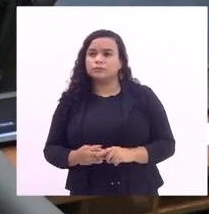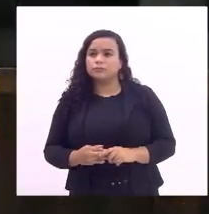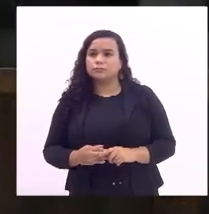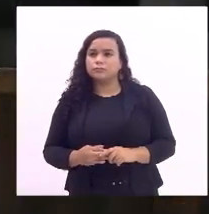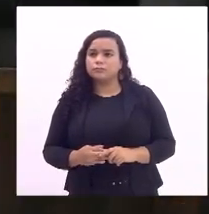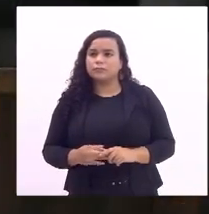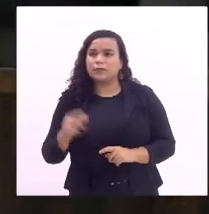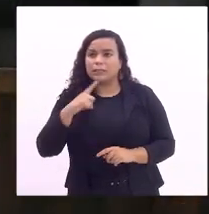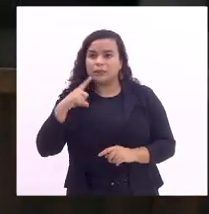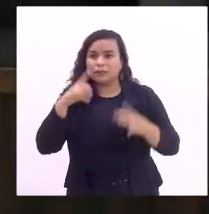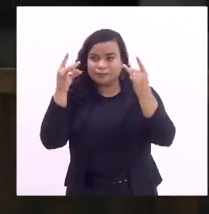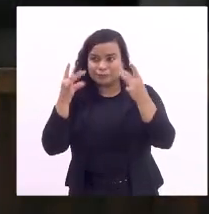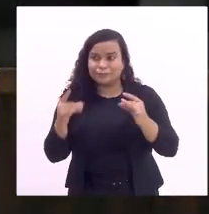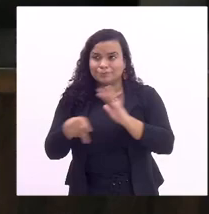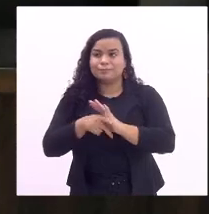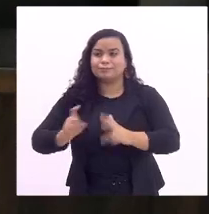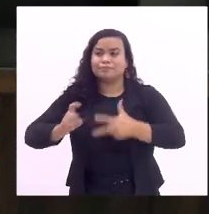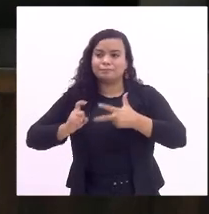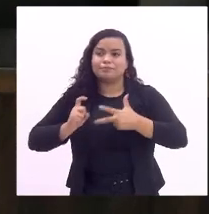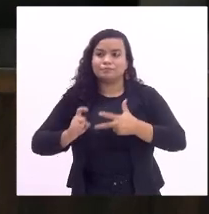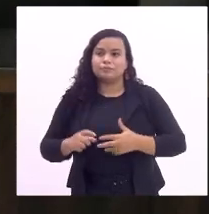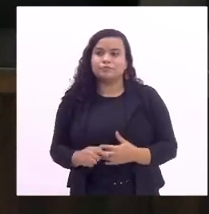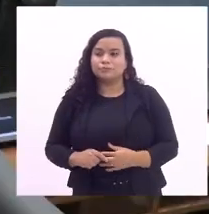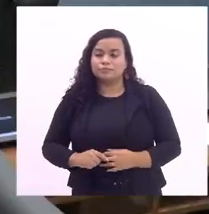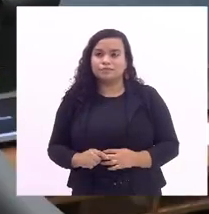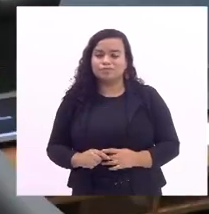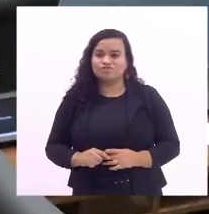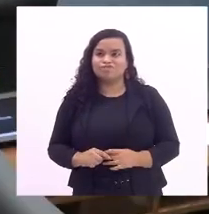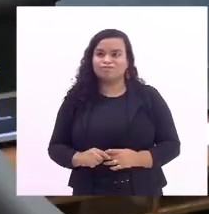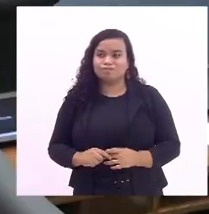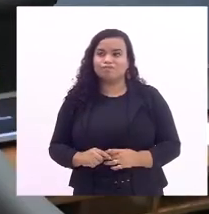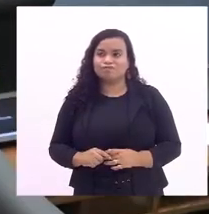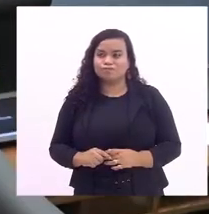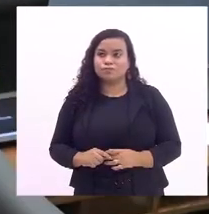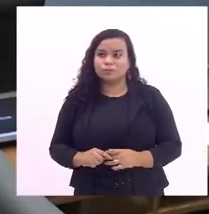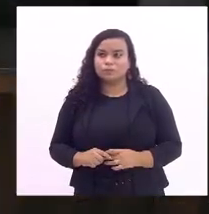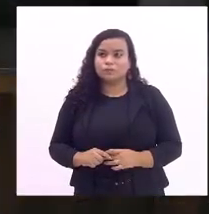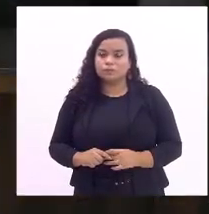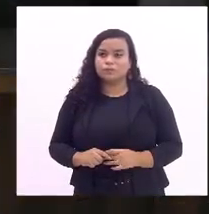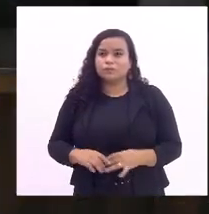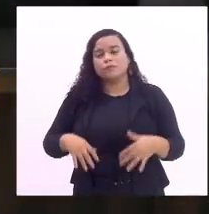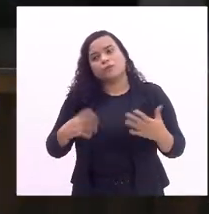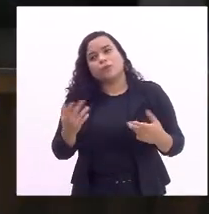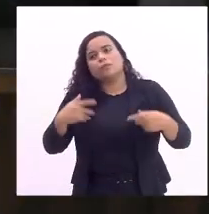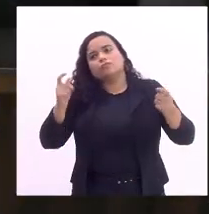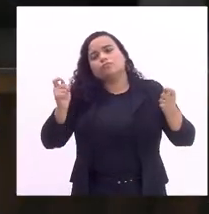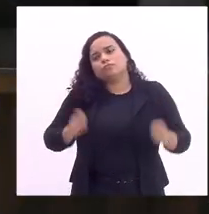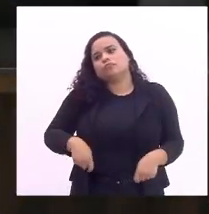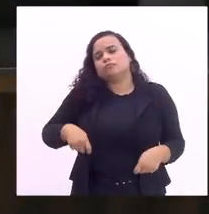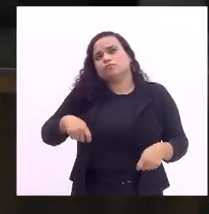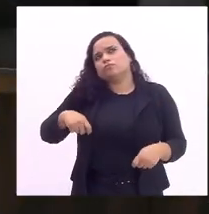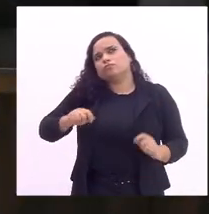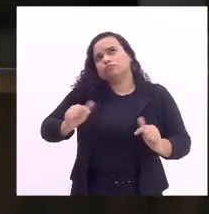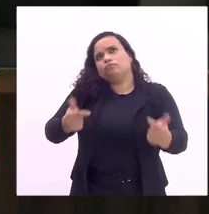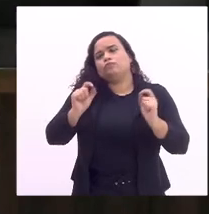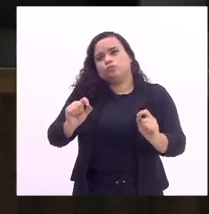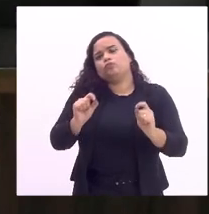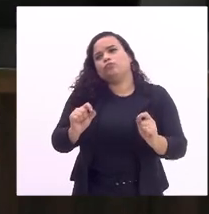Tem determinação para o executivo, entendeu, deputado Márcio? Então, eu posso fazer o seguinte, deputada enfermeira, eu